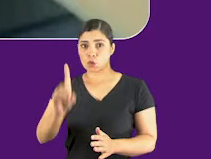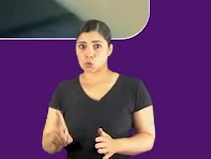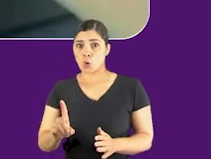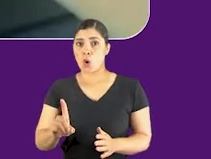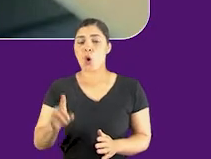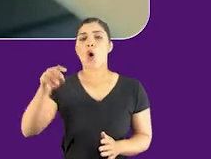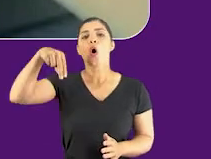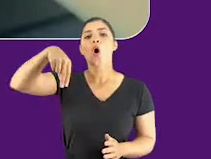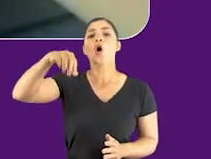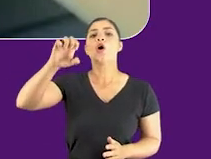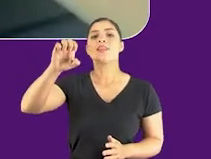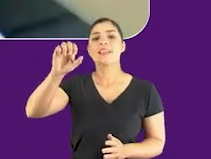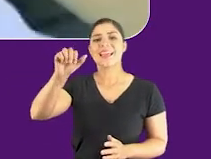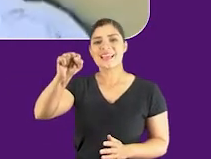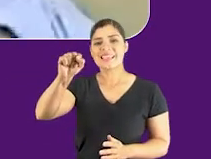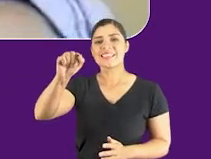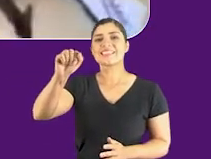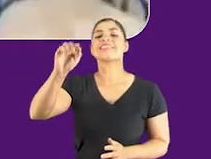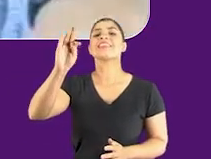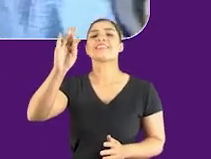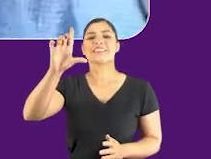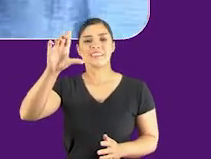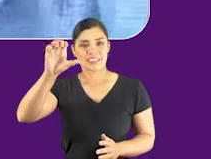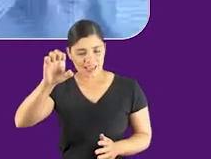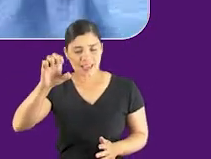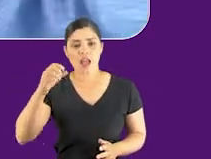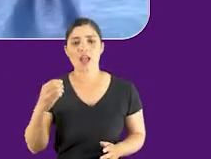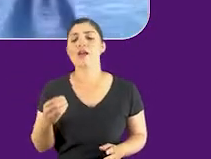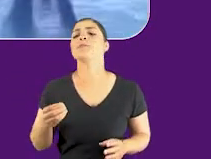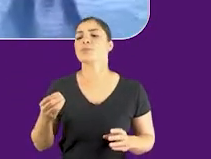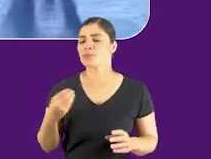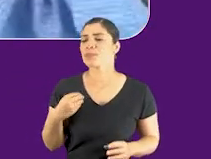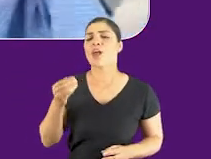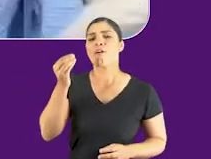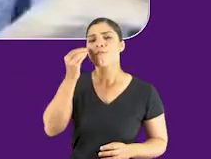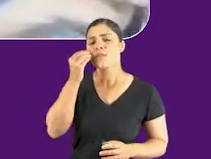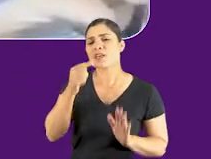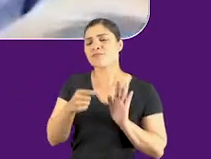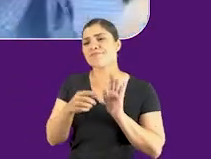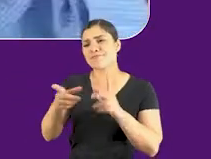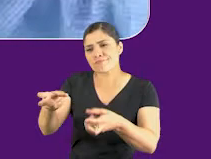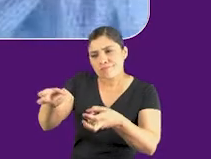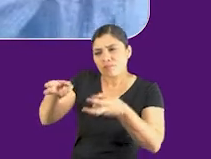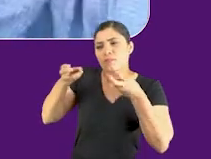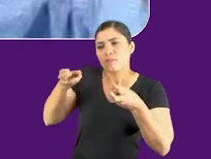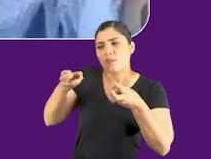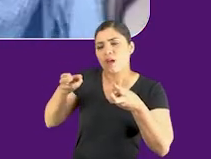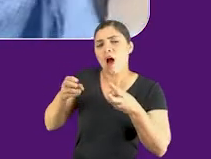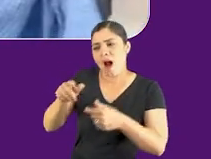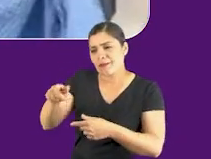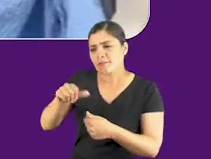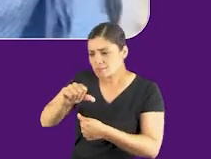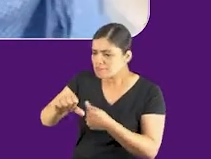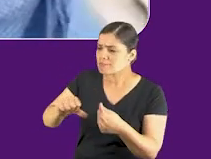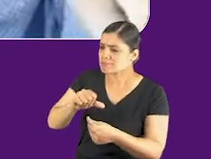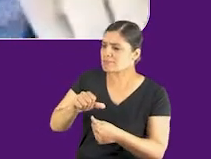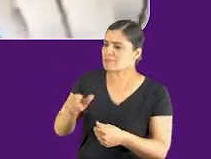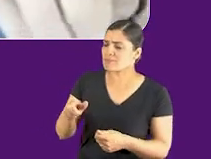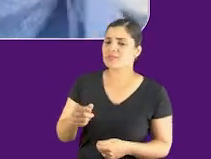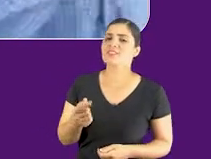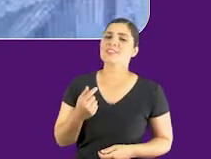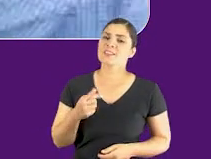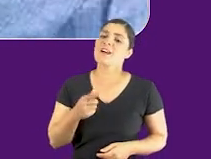três anos atrás tinha nós temos muitíssimas iniciativas de transformação mas era era tipo